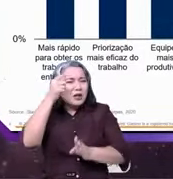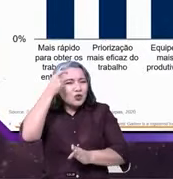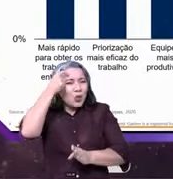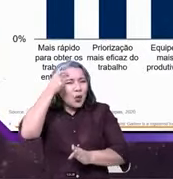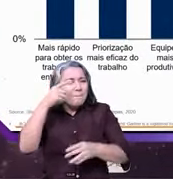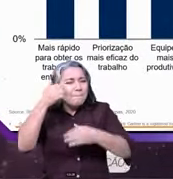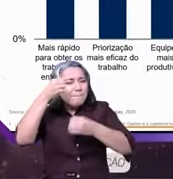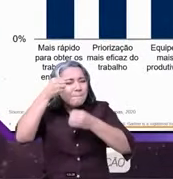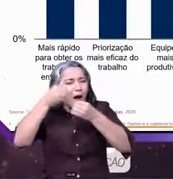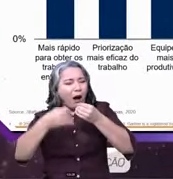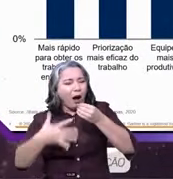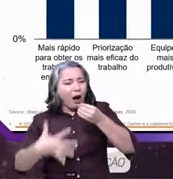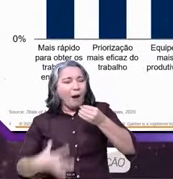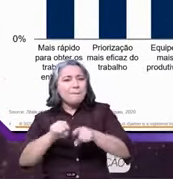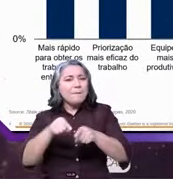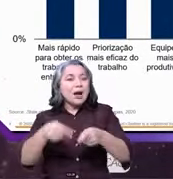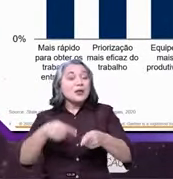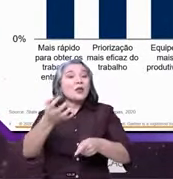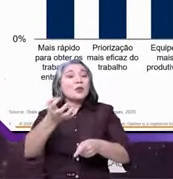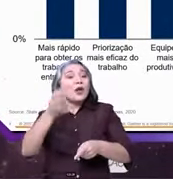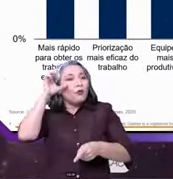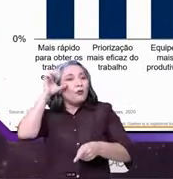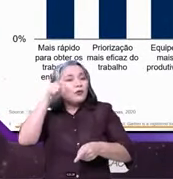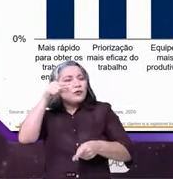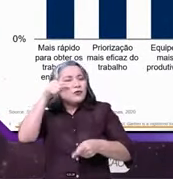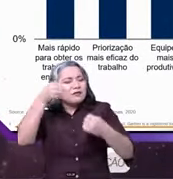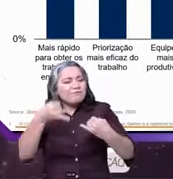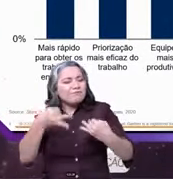devo ouvir o que o senhor está dizendo. Perfeito.